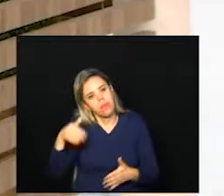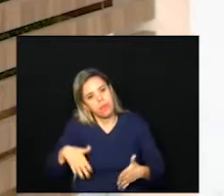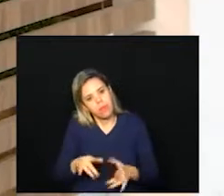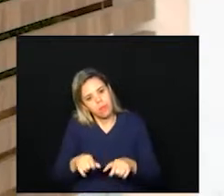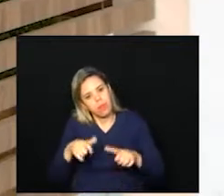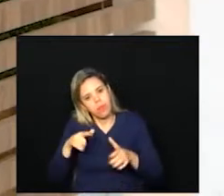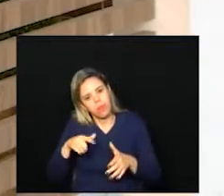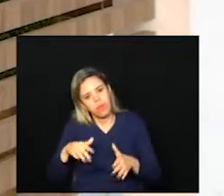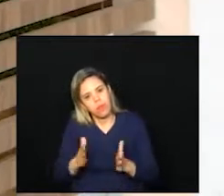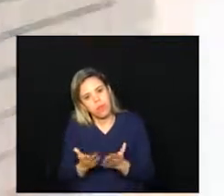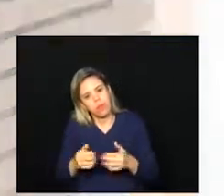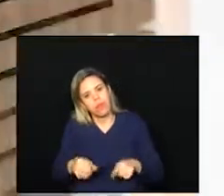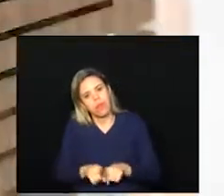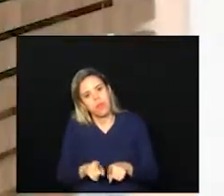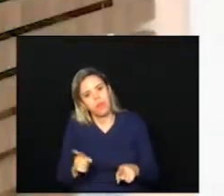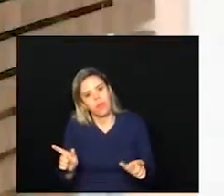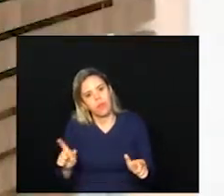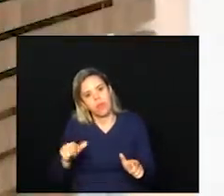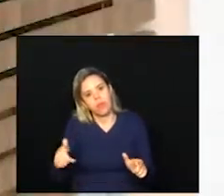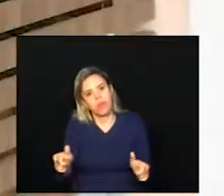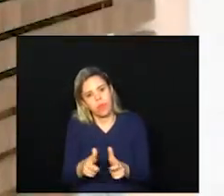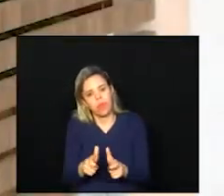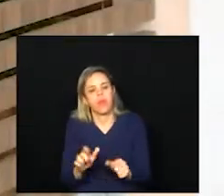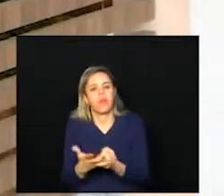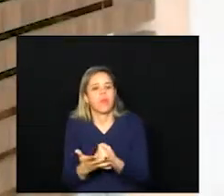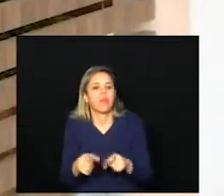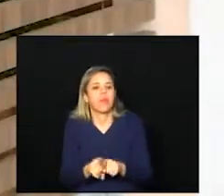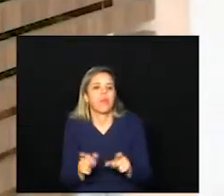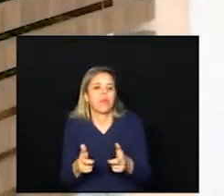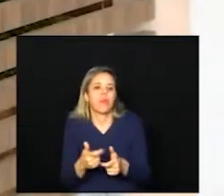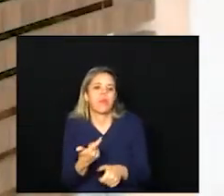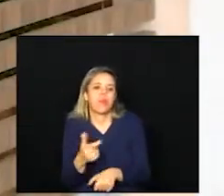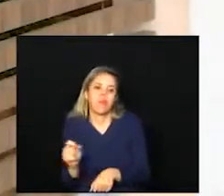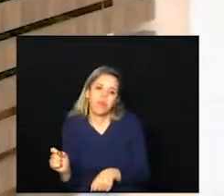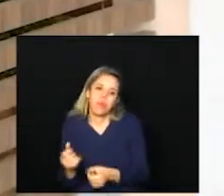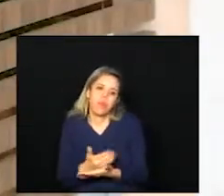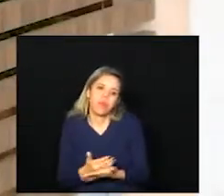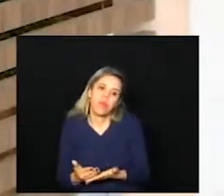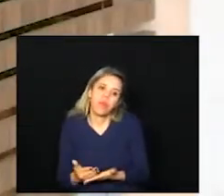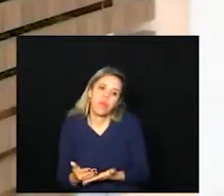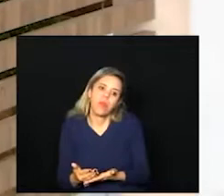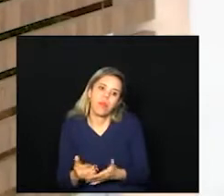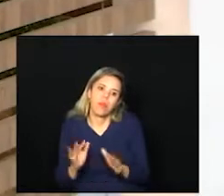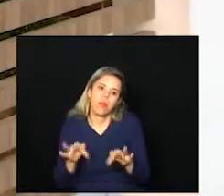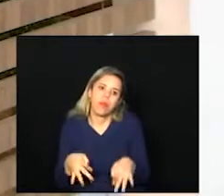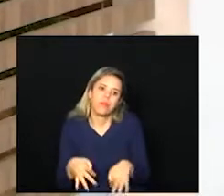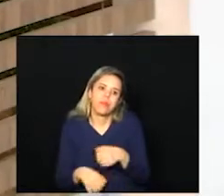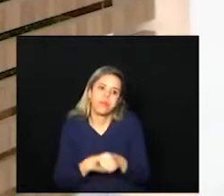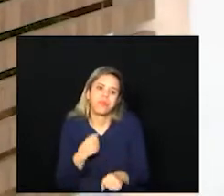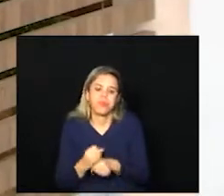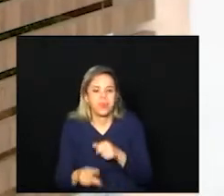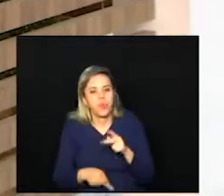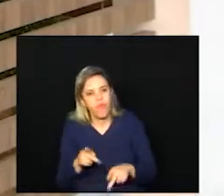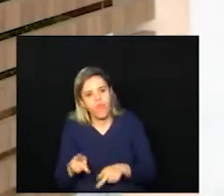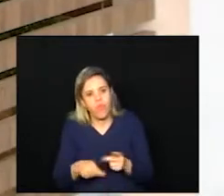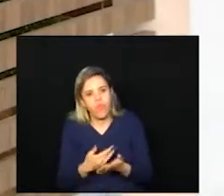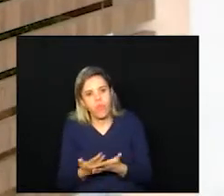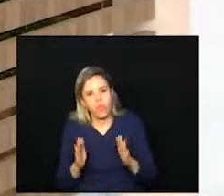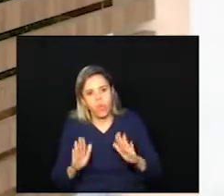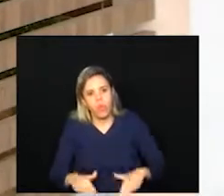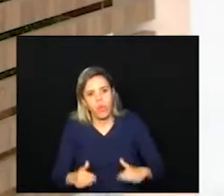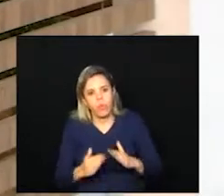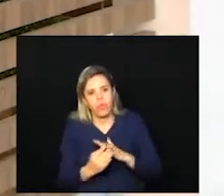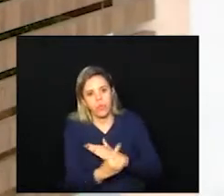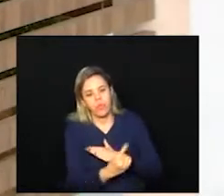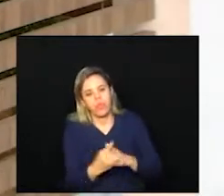da pandemia, diminuiu bastante. Em 2020, quando começou, mais para o final, que aí o pessoal começou a ficar em